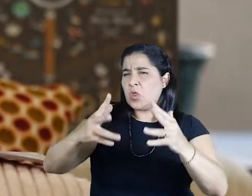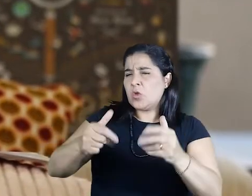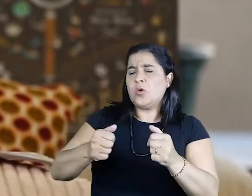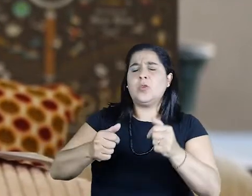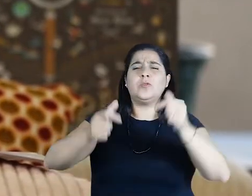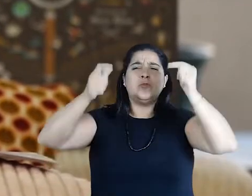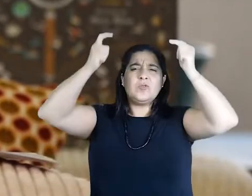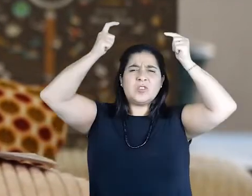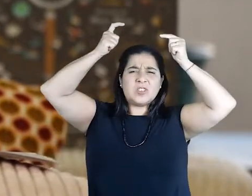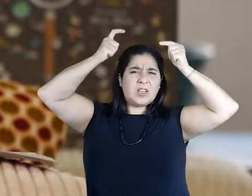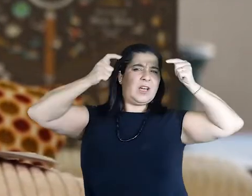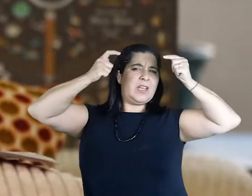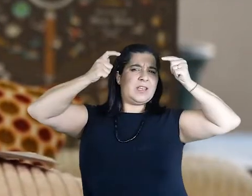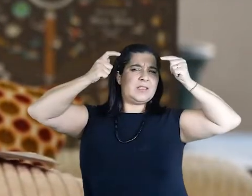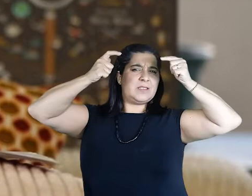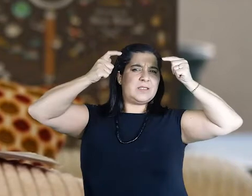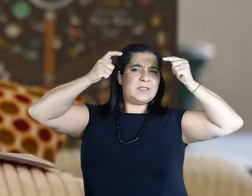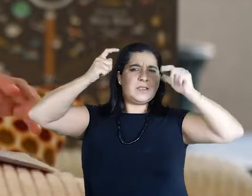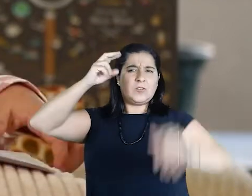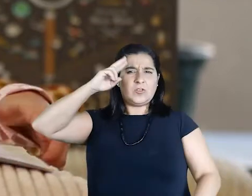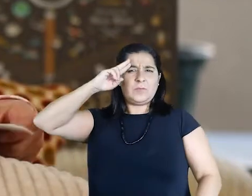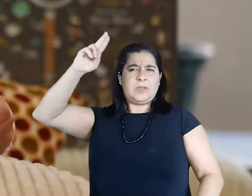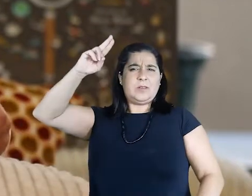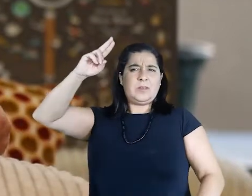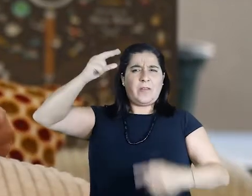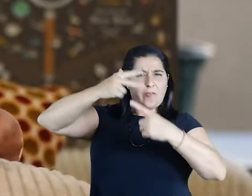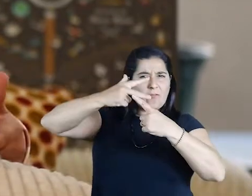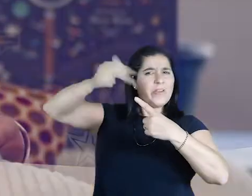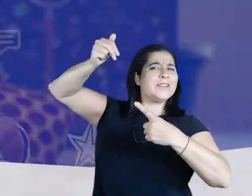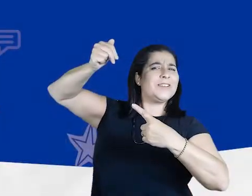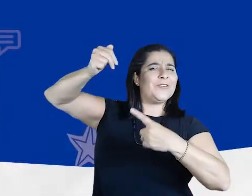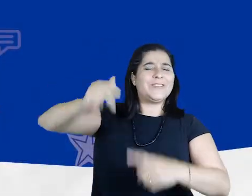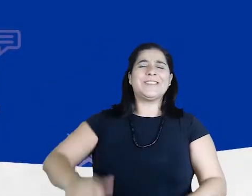em suas artes, soberanos,